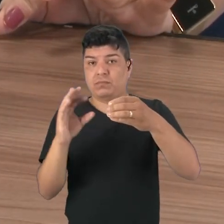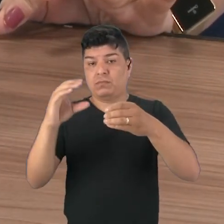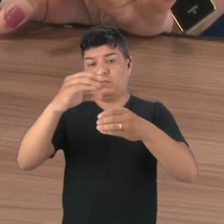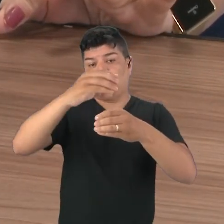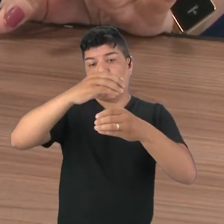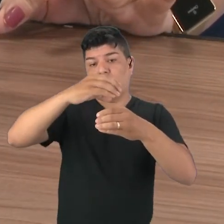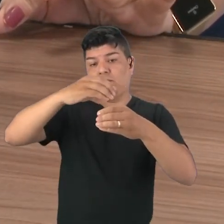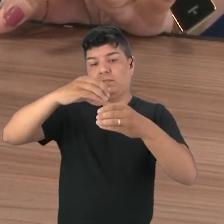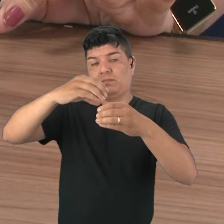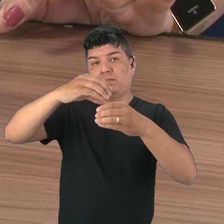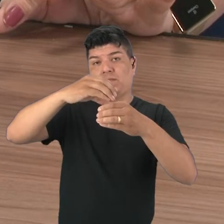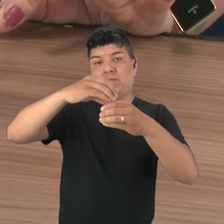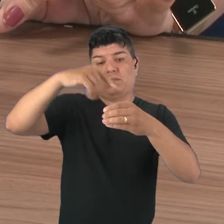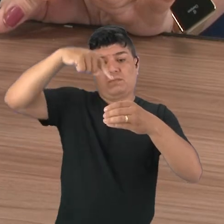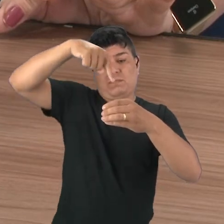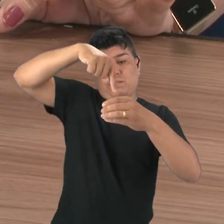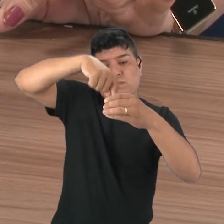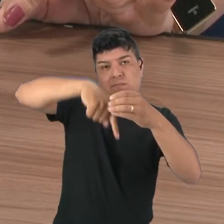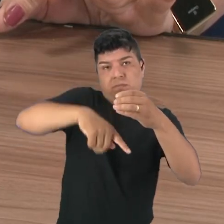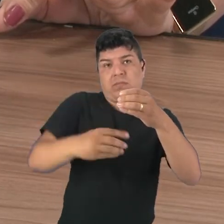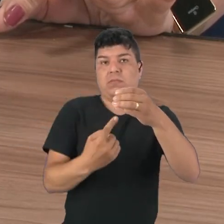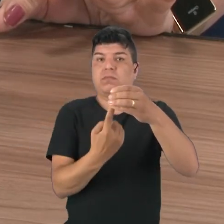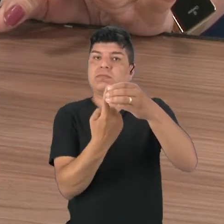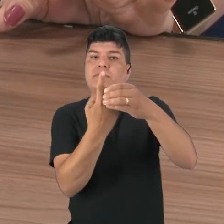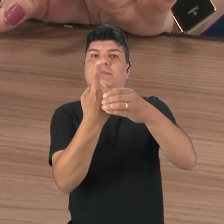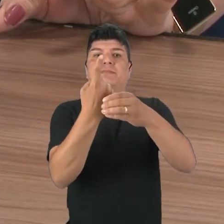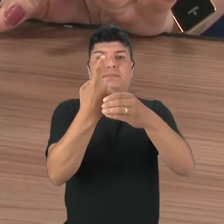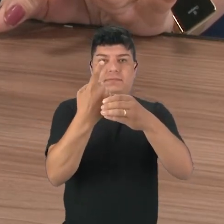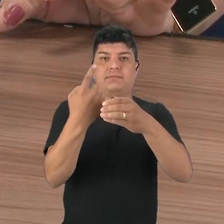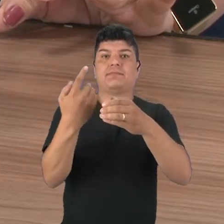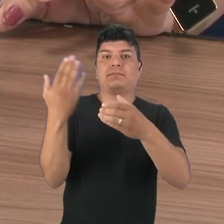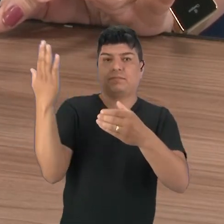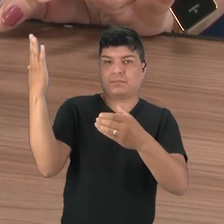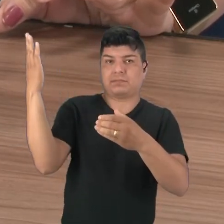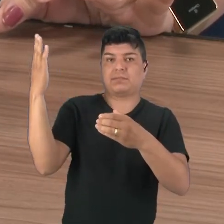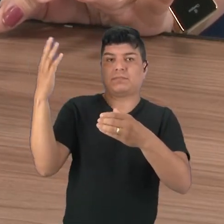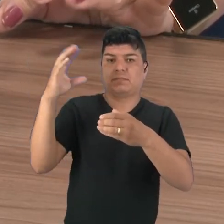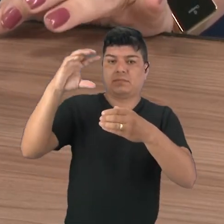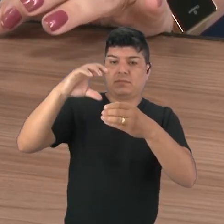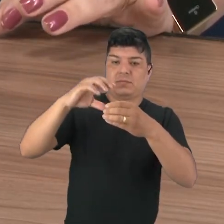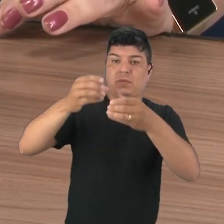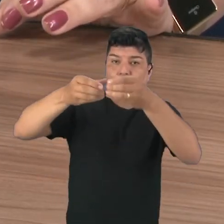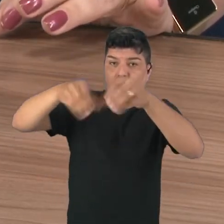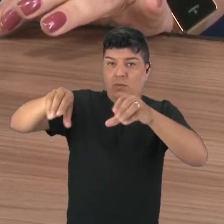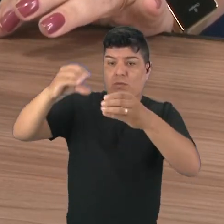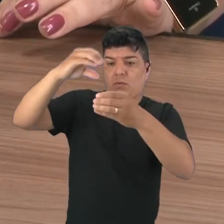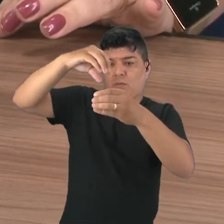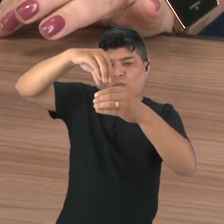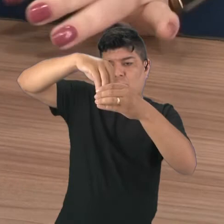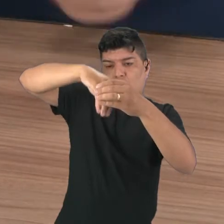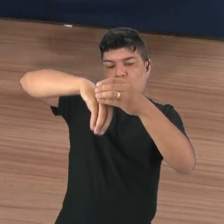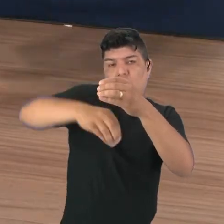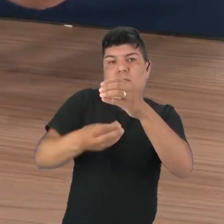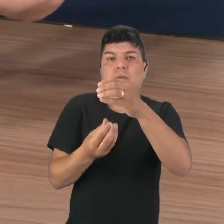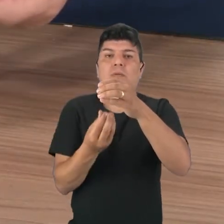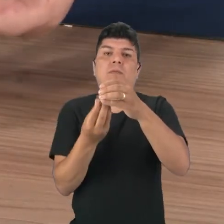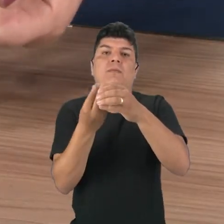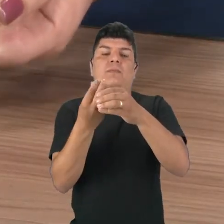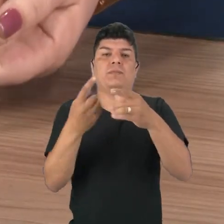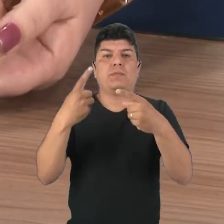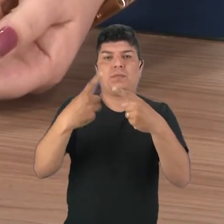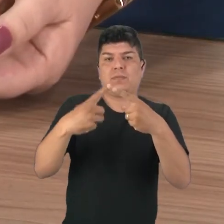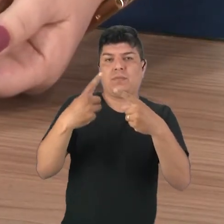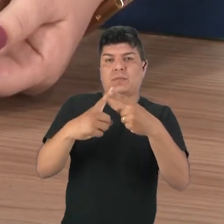aqui, ó. Se eu for afundar, ó, ele volta, ó. Eu jogo ele e ele volta. Porque